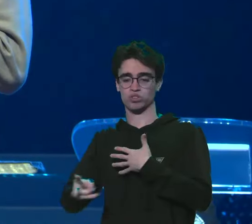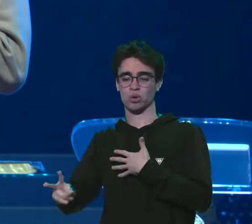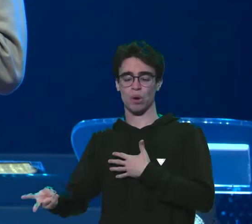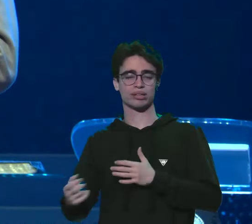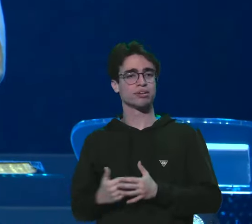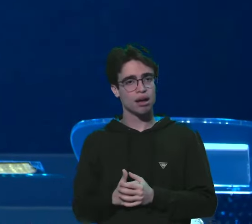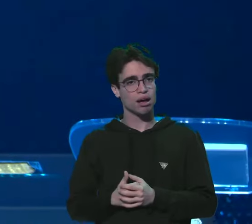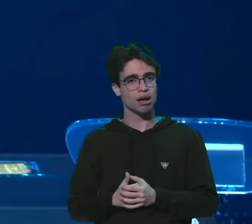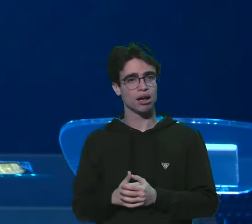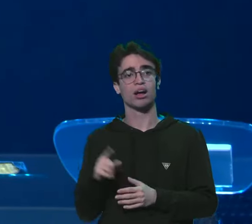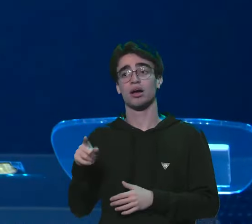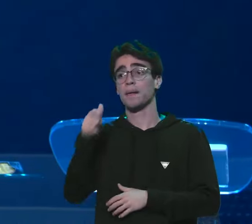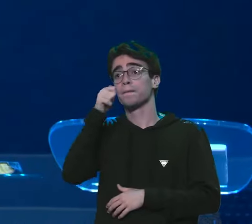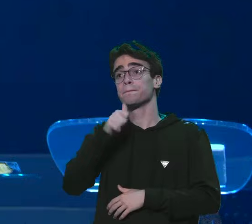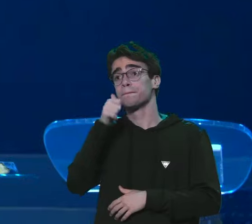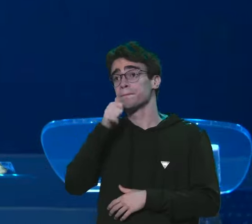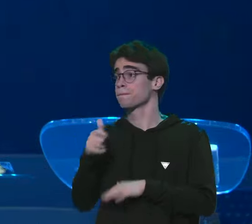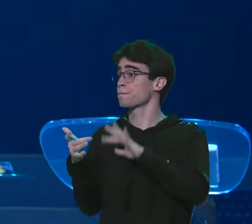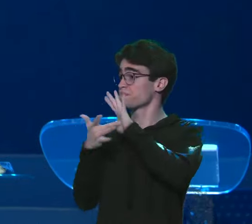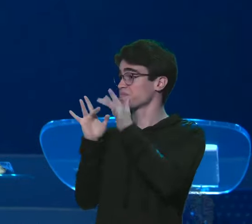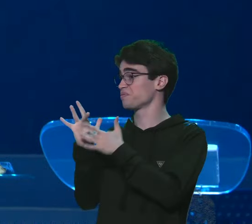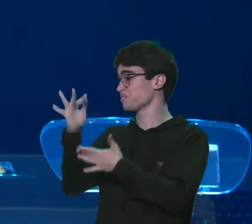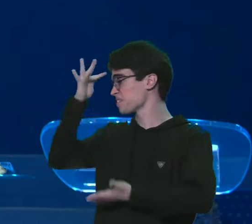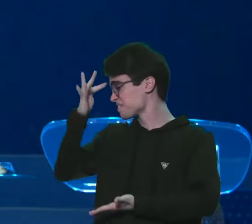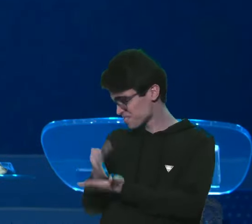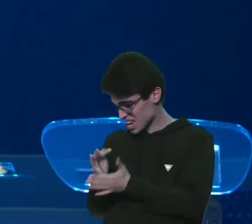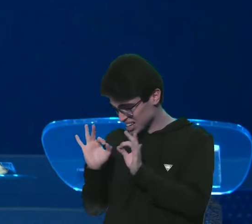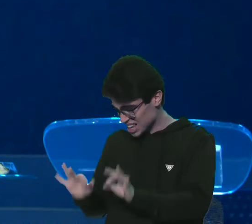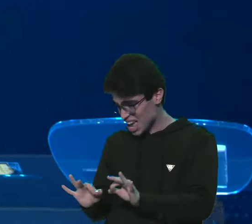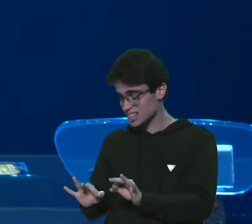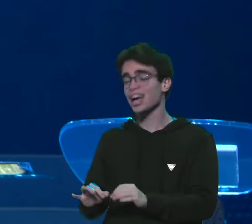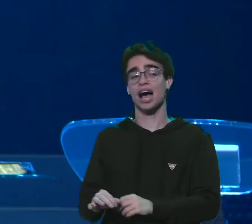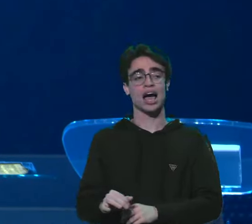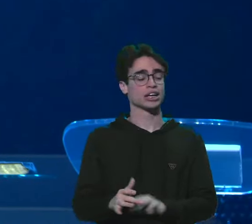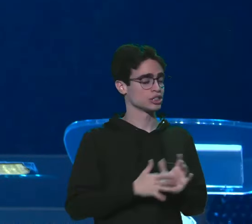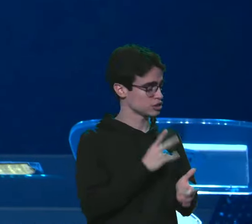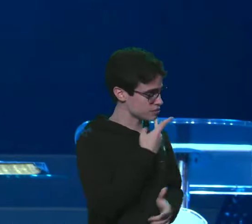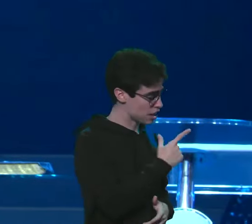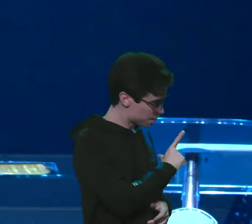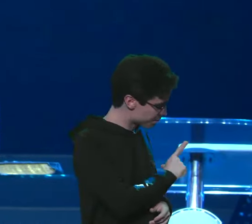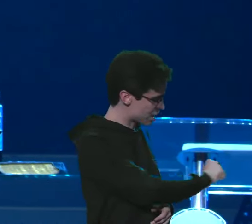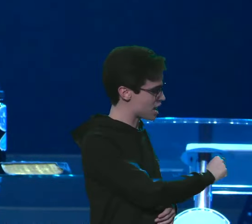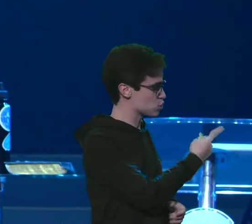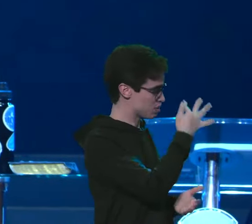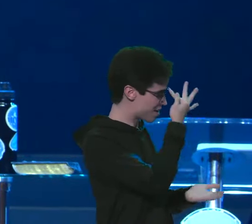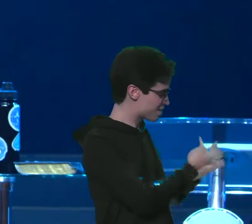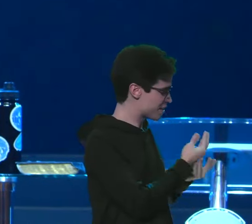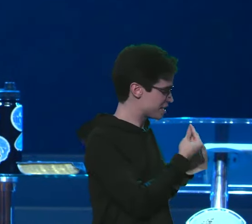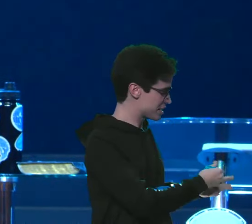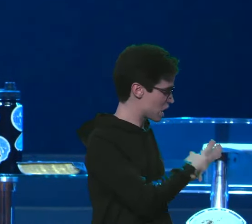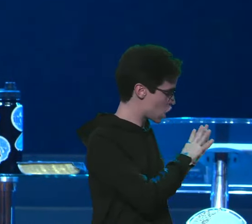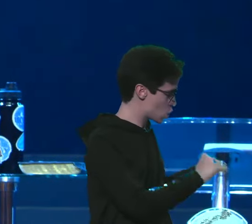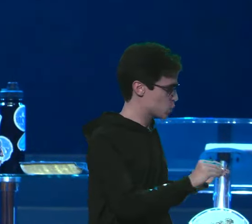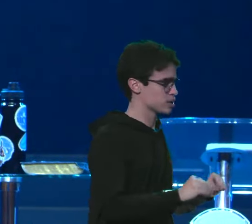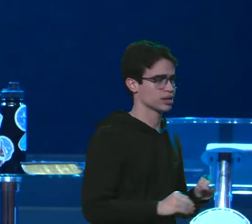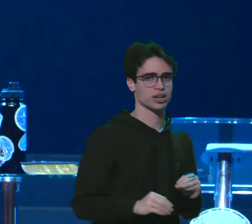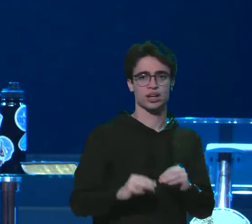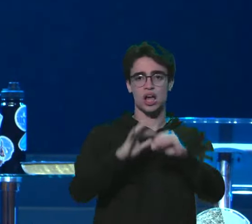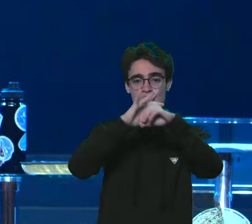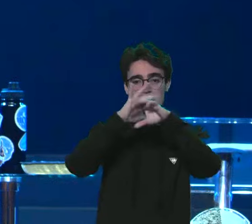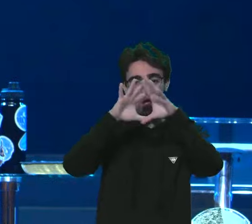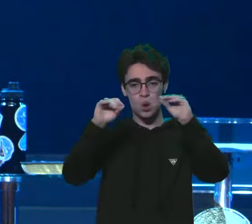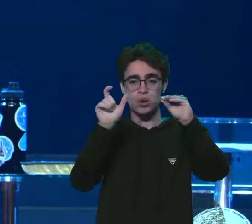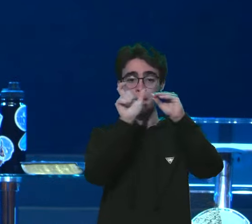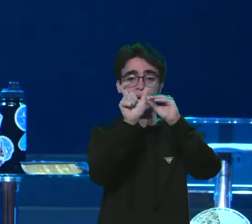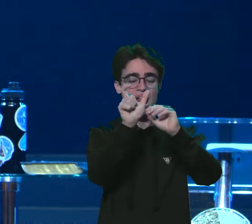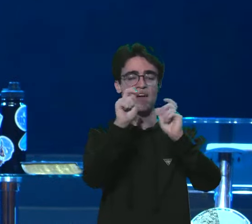Quando aquela mulher teve fé em Jesus, ele fala, vá, tua fé te curou. A palavra cura nesse texto pode ser traduzida por